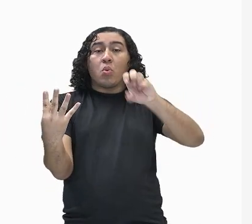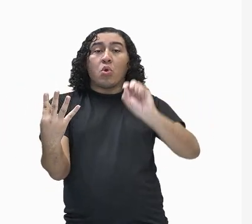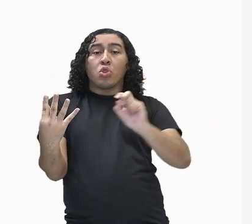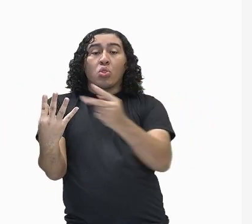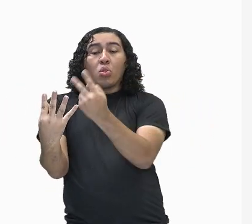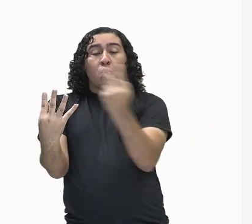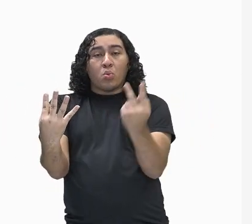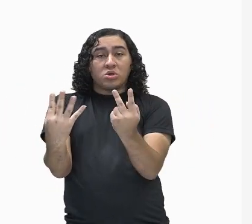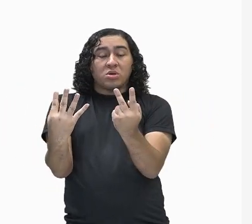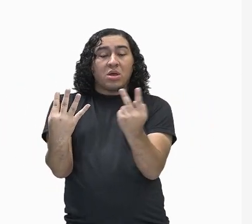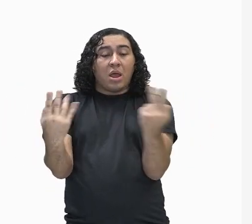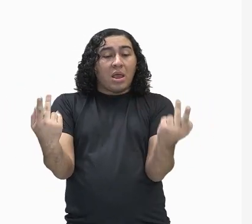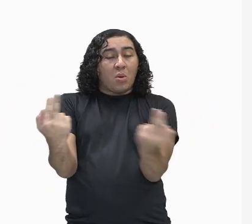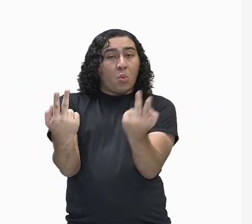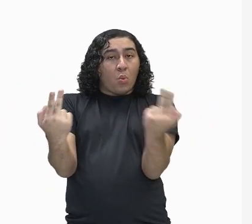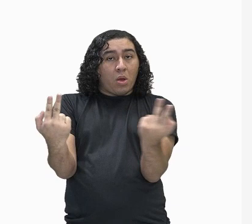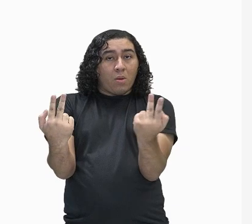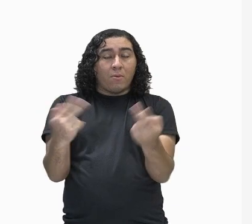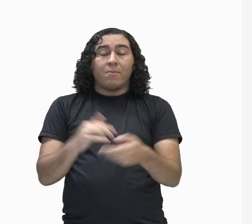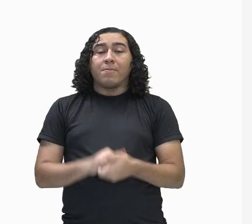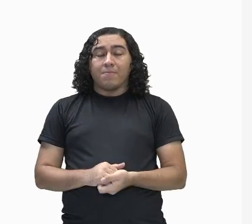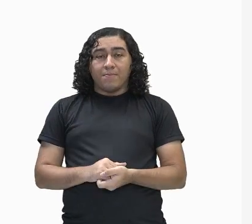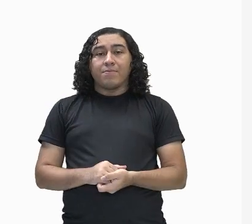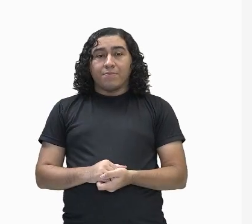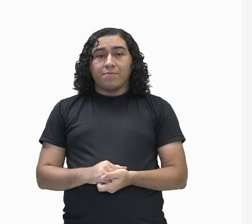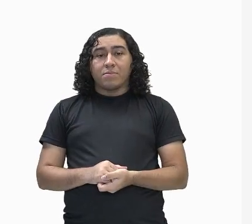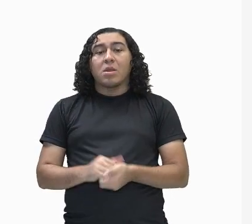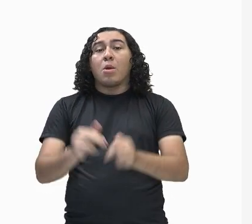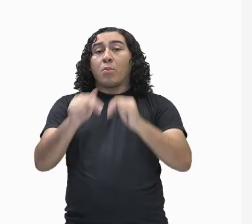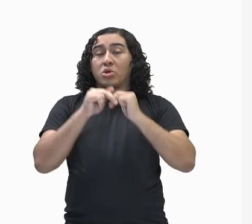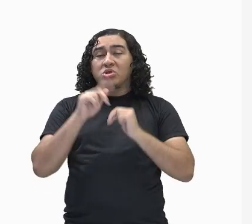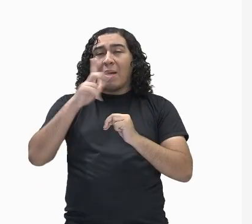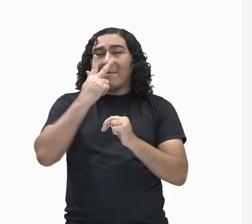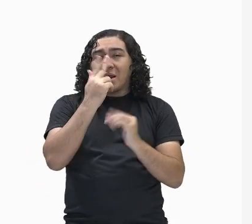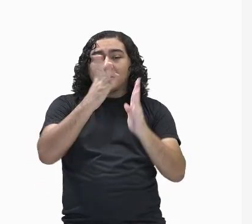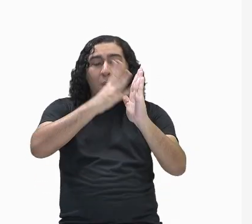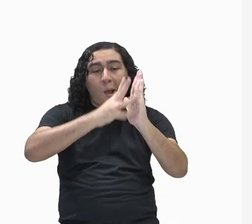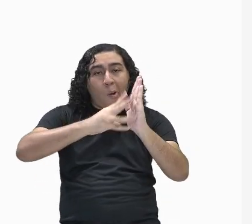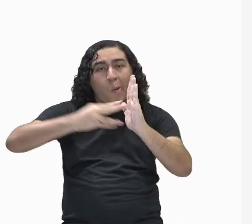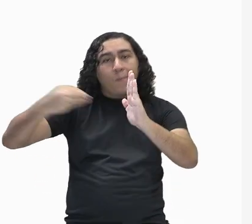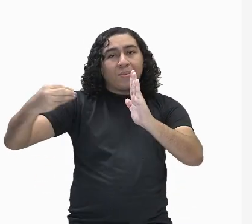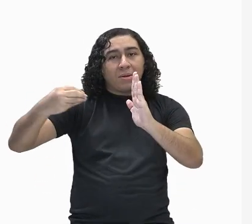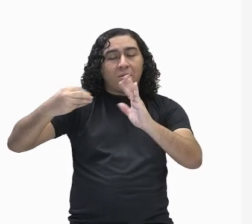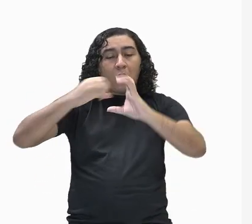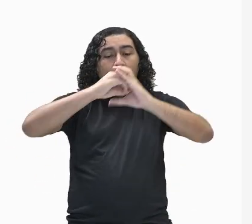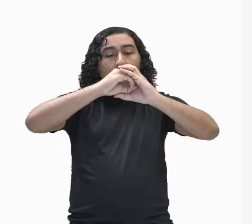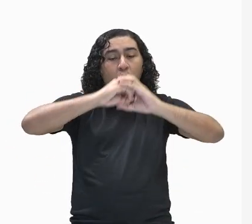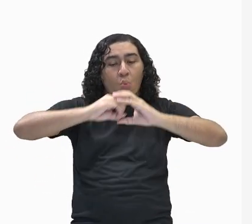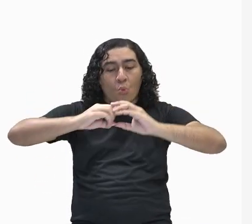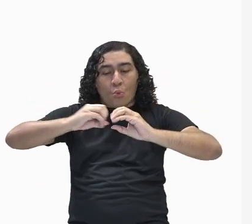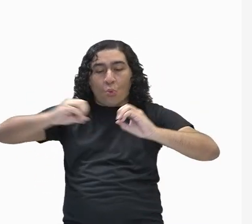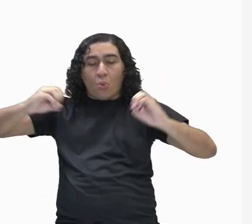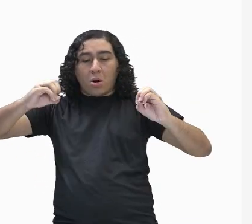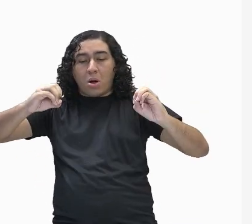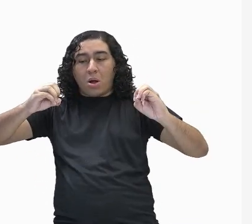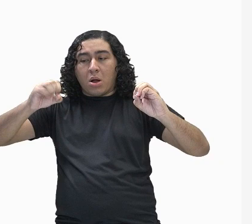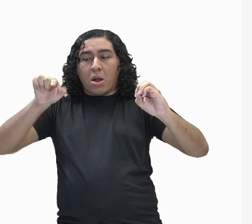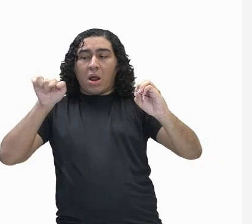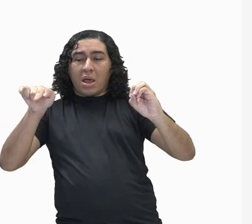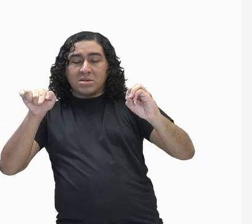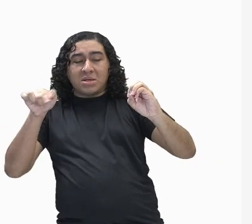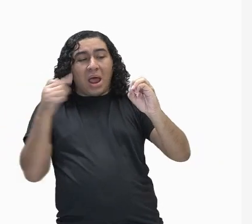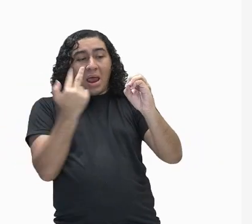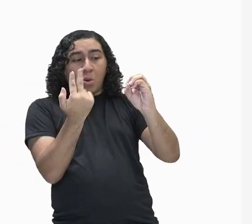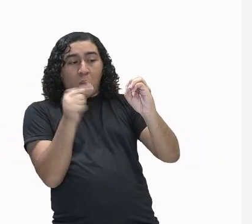idênticas a ela por isso que a gente fala que é um clone né que ela vai formar ali no final porque ela vai ser igualzinha àquela